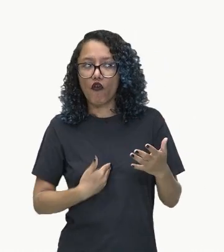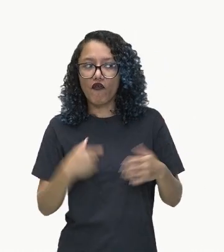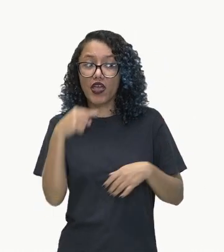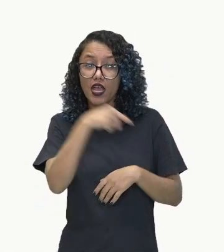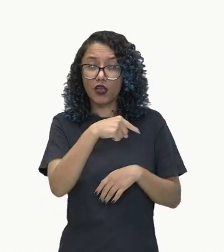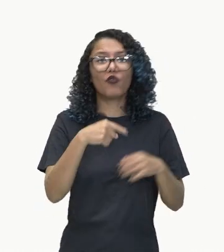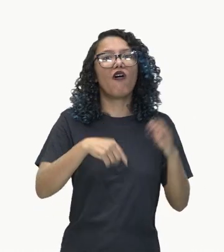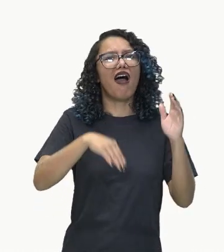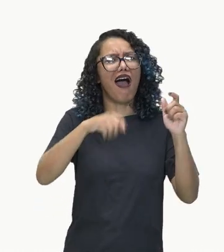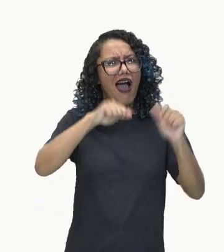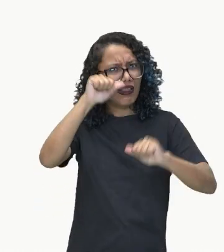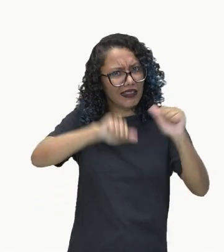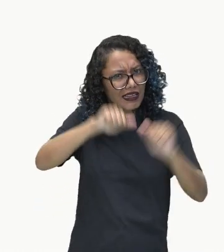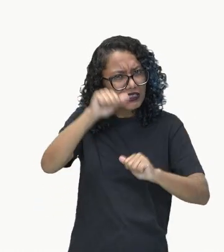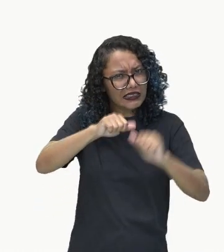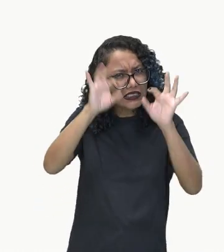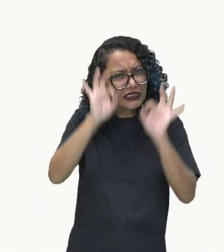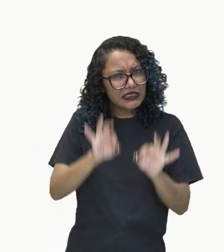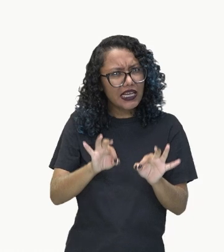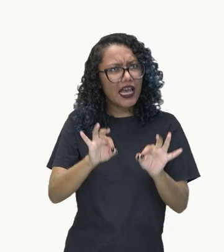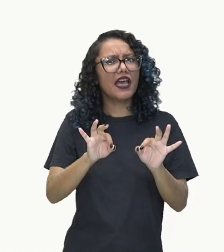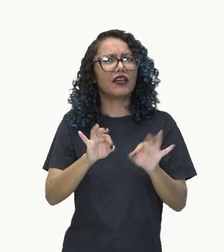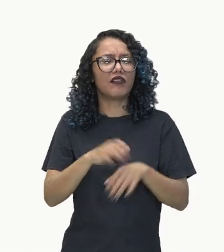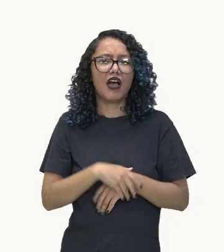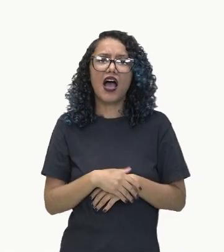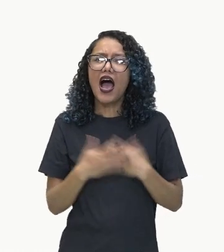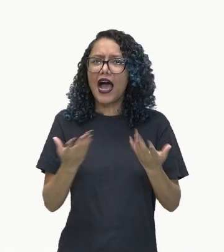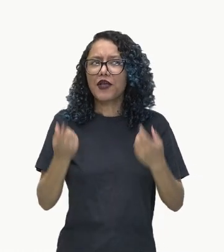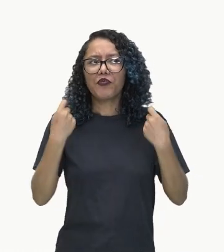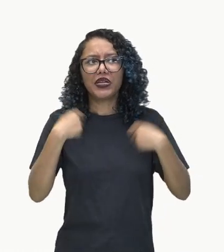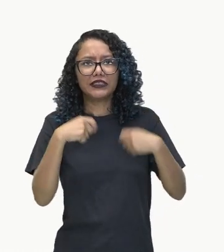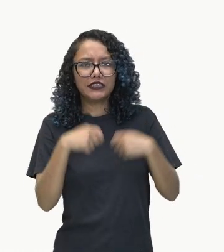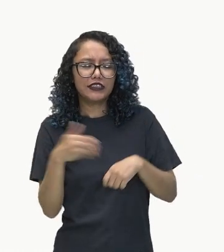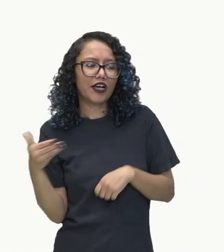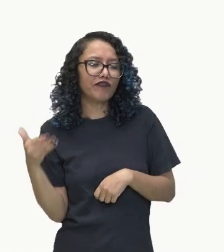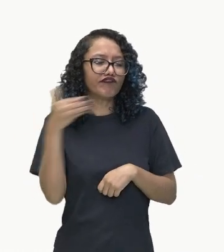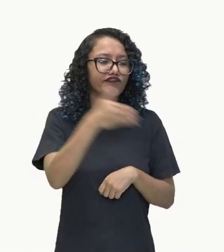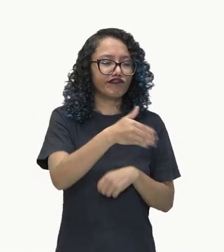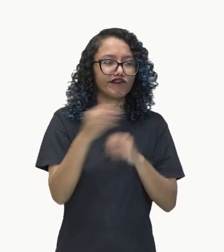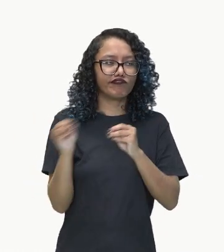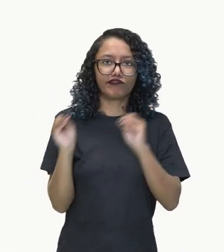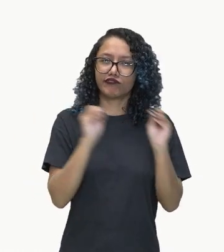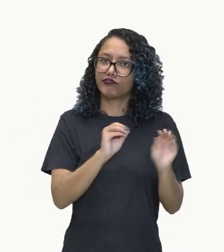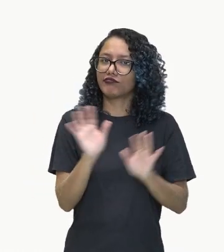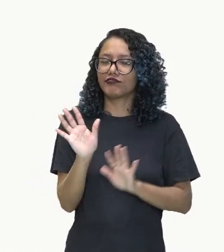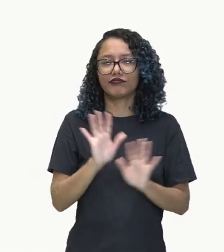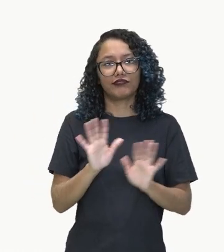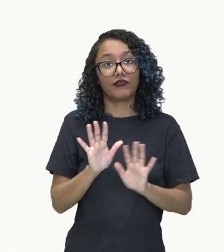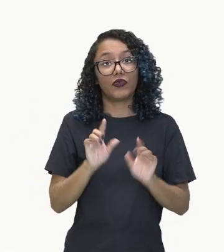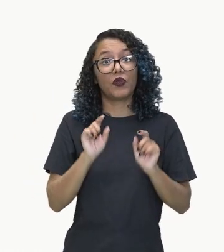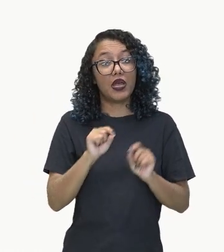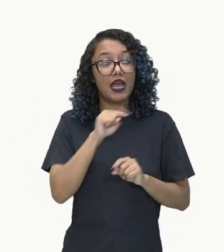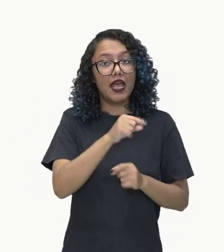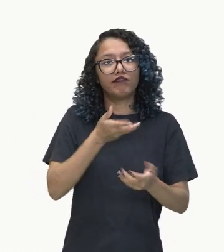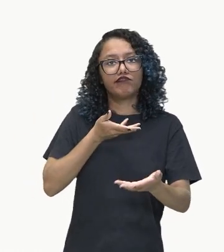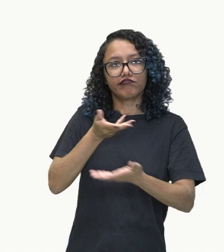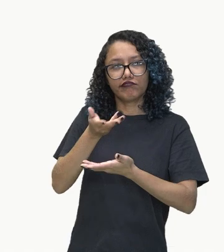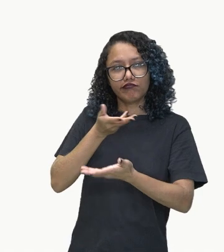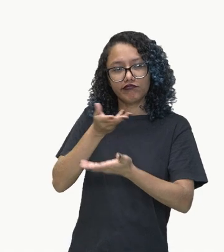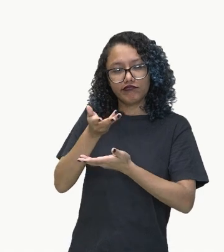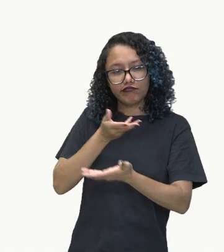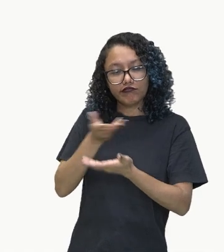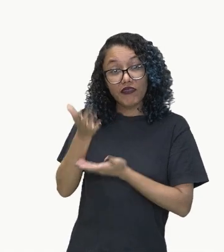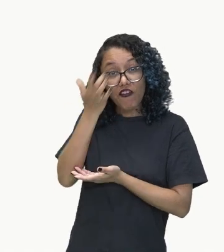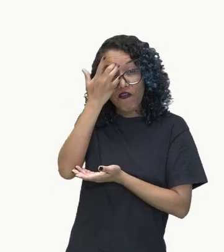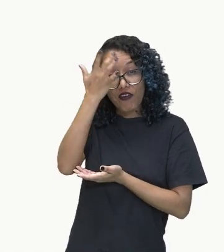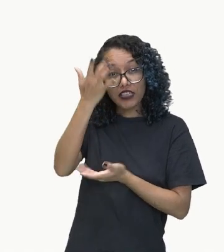informações. Então, não é porque, não, o Canadá está precisando de gente, estou indo para lá. Então, o Canadá, ele facilita a sua imigração